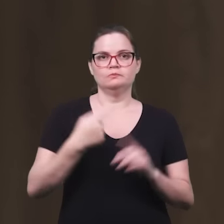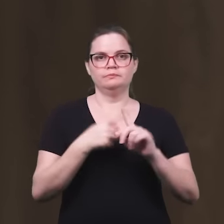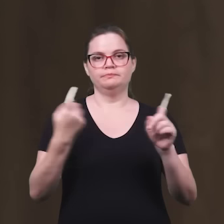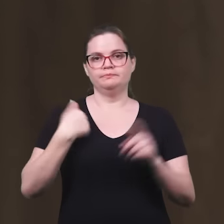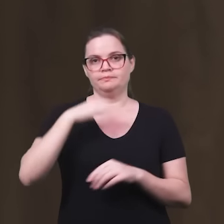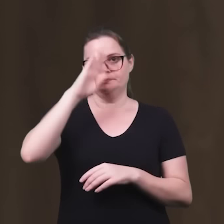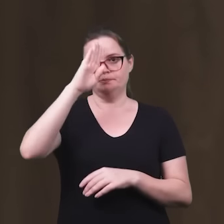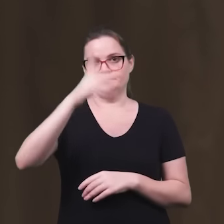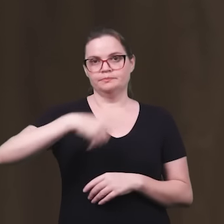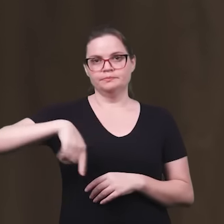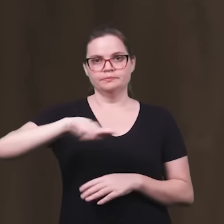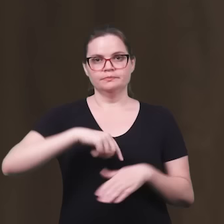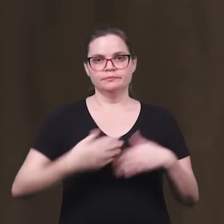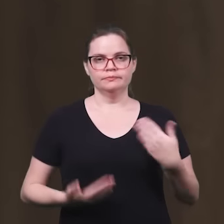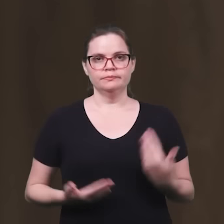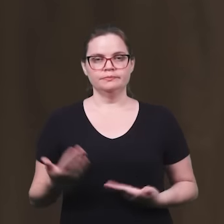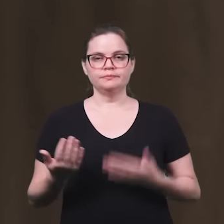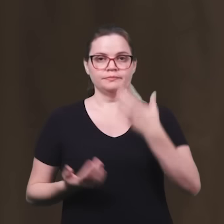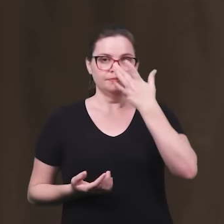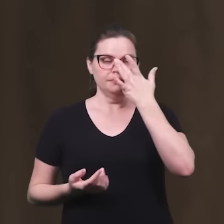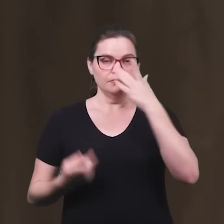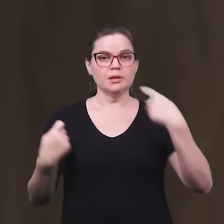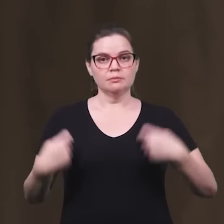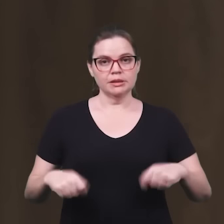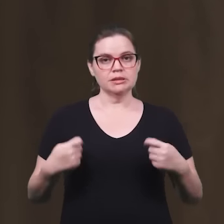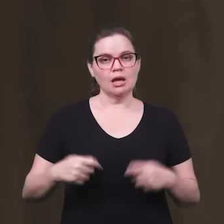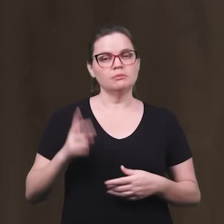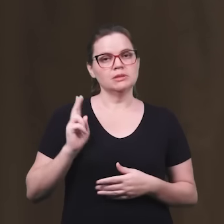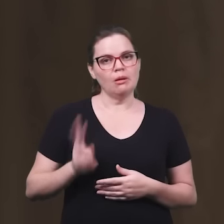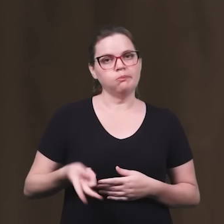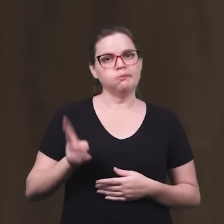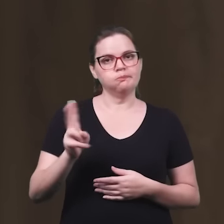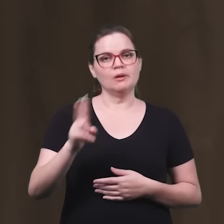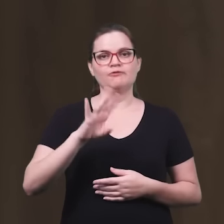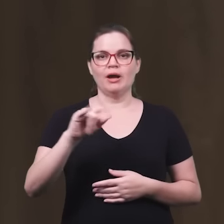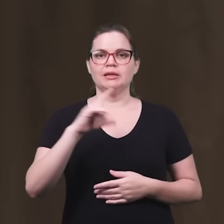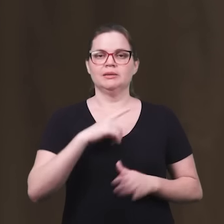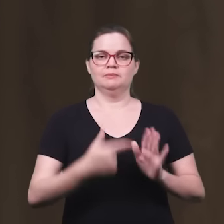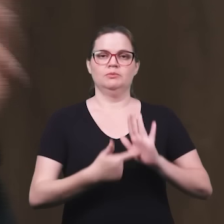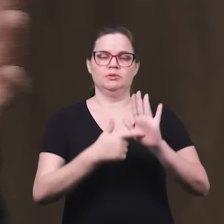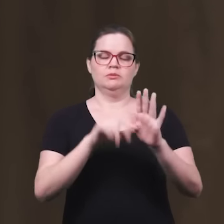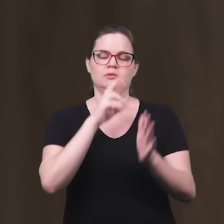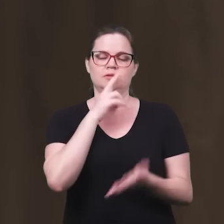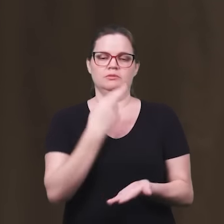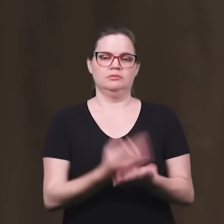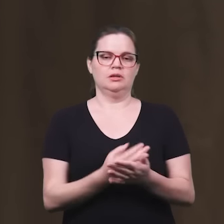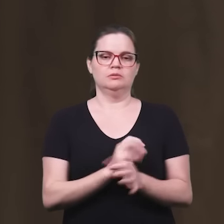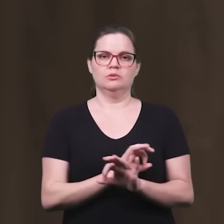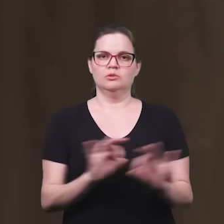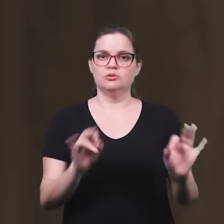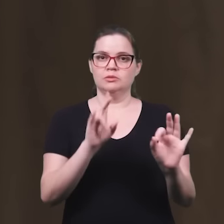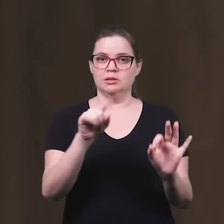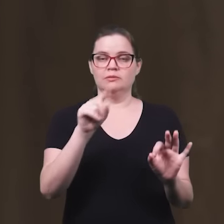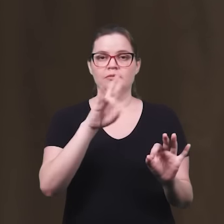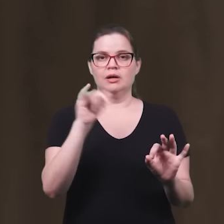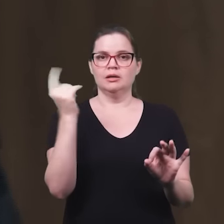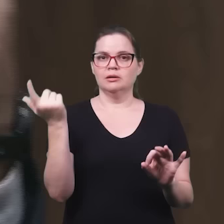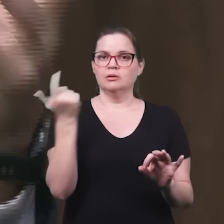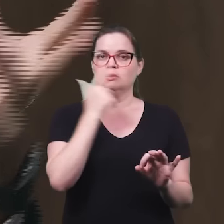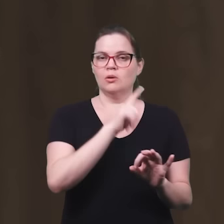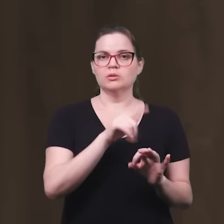no caso de nós que somos servos ali, que temos a disciplina para fazer, ela vai trazer um resultado e você vai alcançar